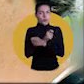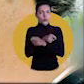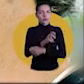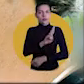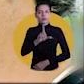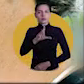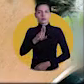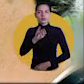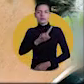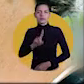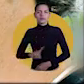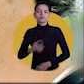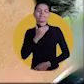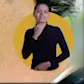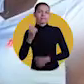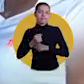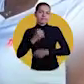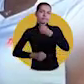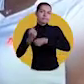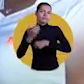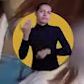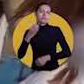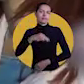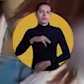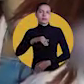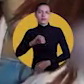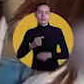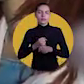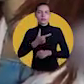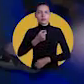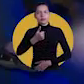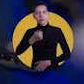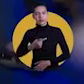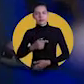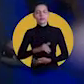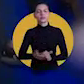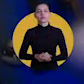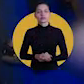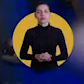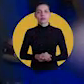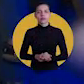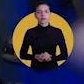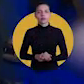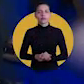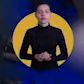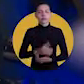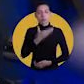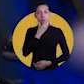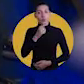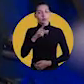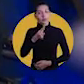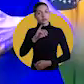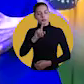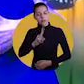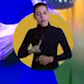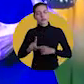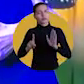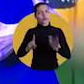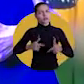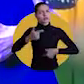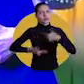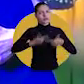Jorge, morto em maio de 2017. Luiz Eduardo atuou como docente da universidade por cerca de 4 anos,